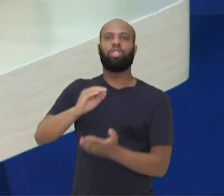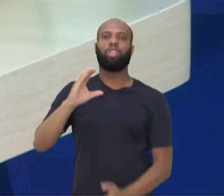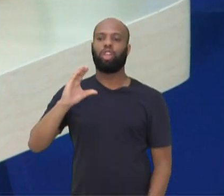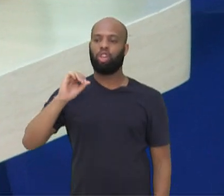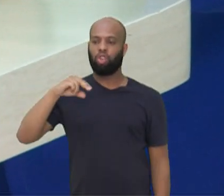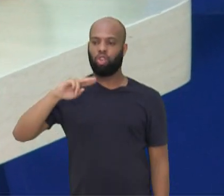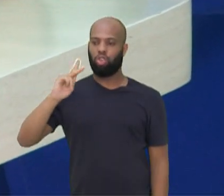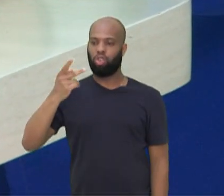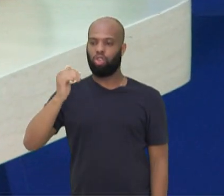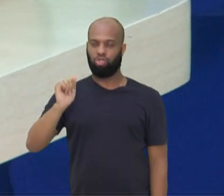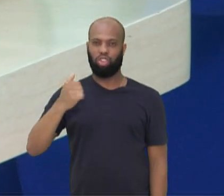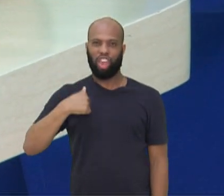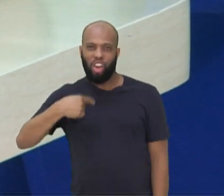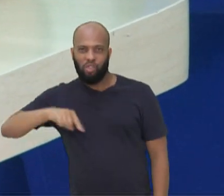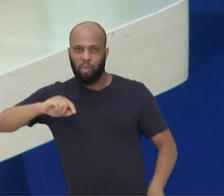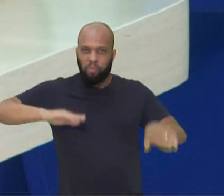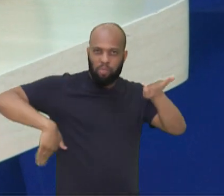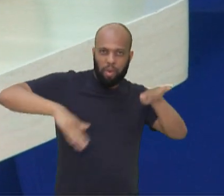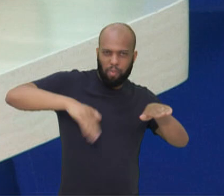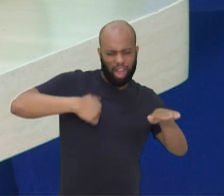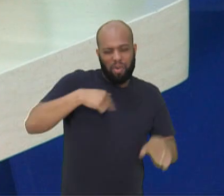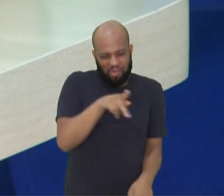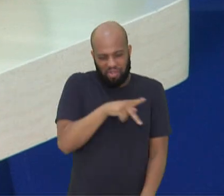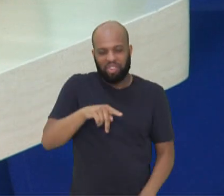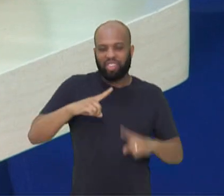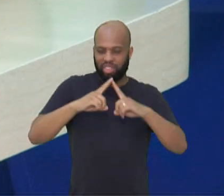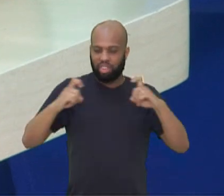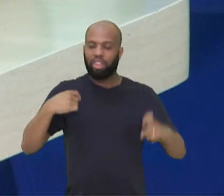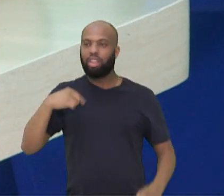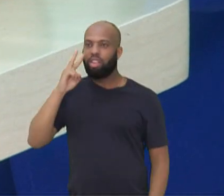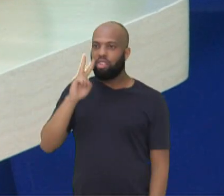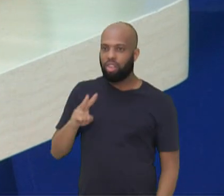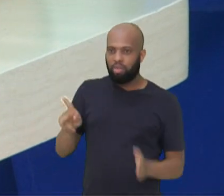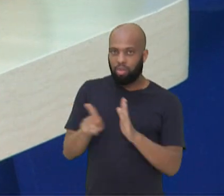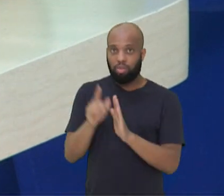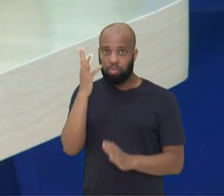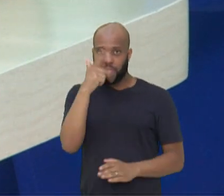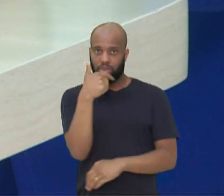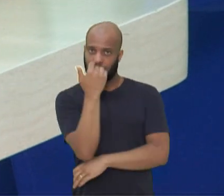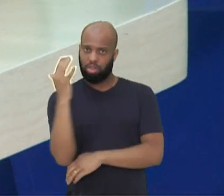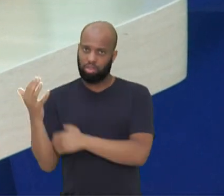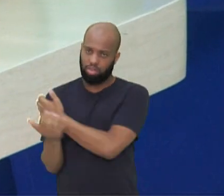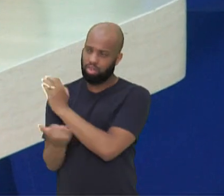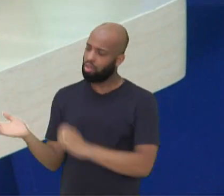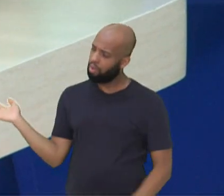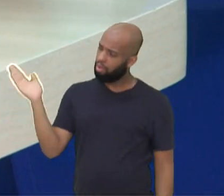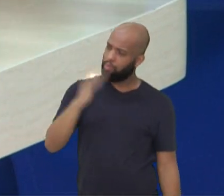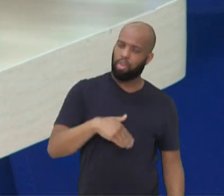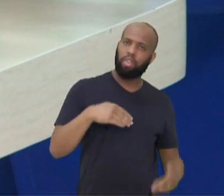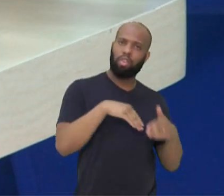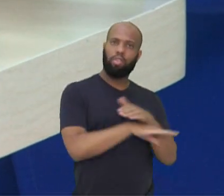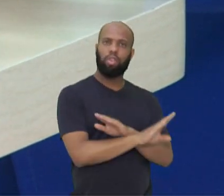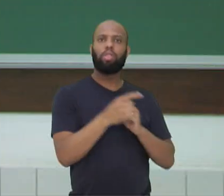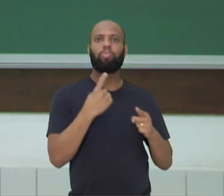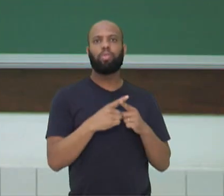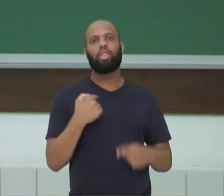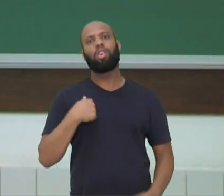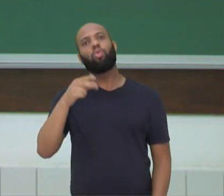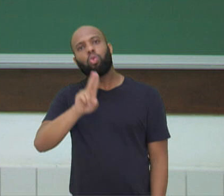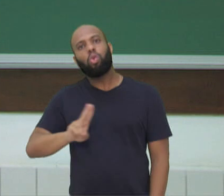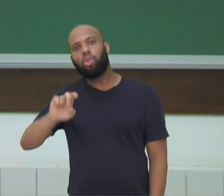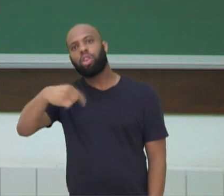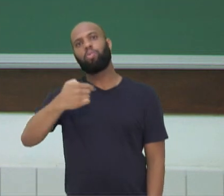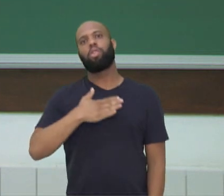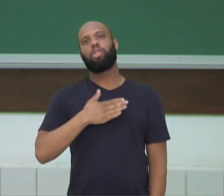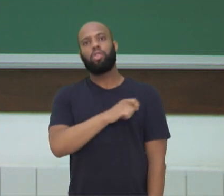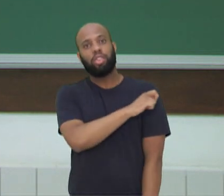professor, né, de ciências, e vejo alguma coisa, um elemento da natureza, e eu trago e guardo comigo porque sempre uso na aula com os